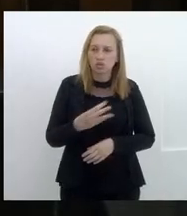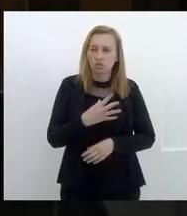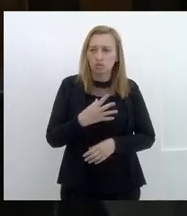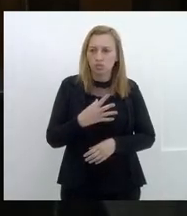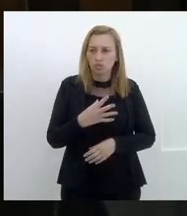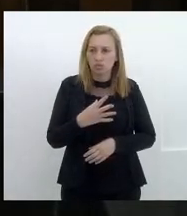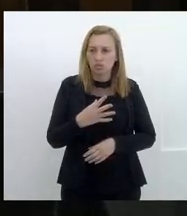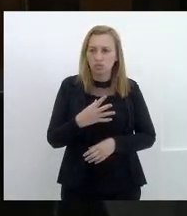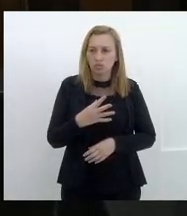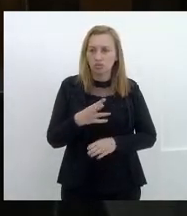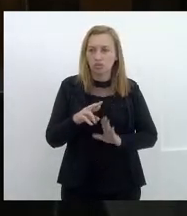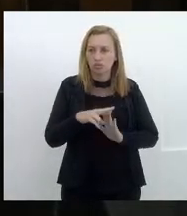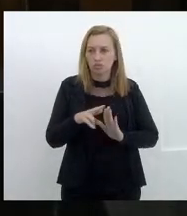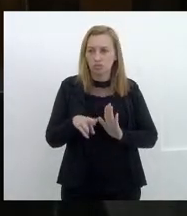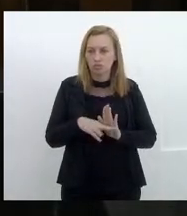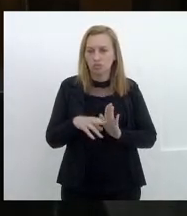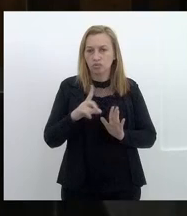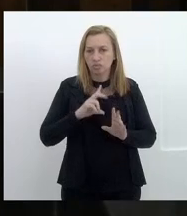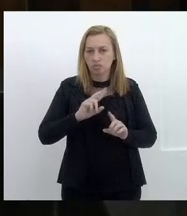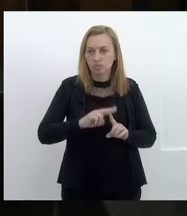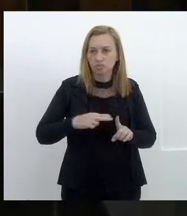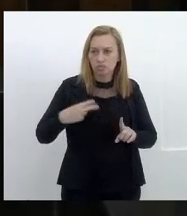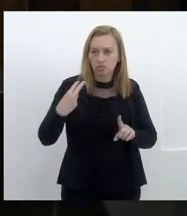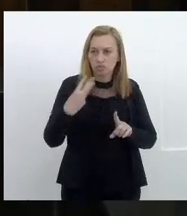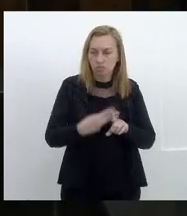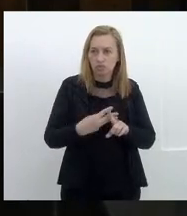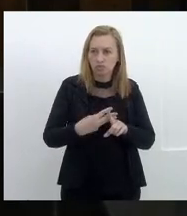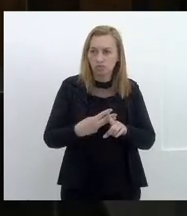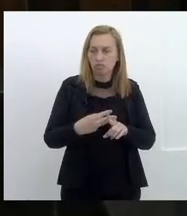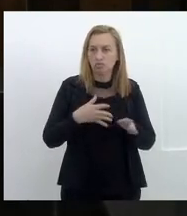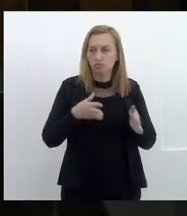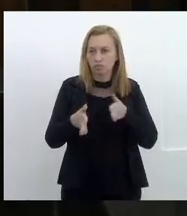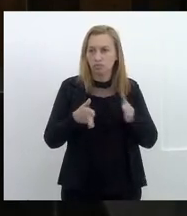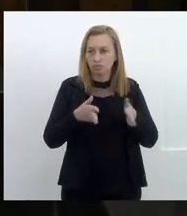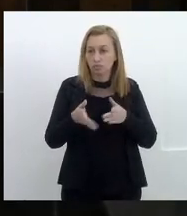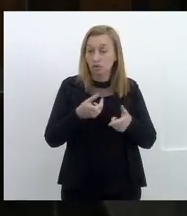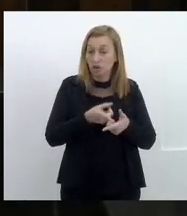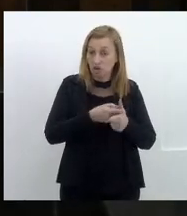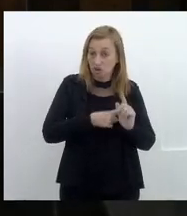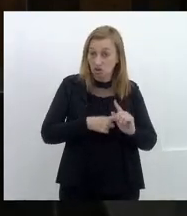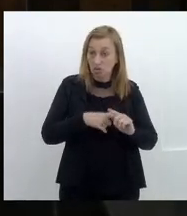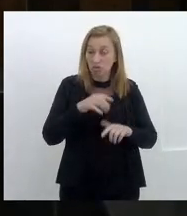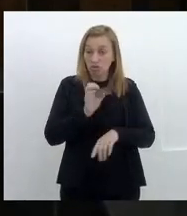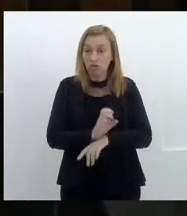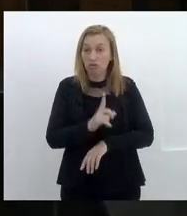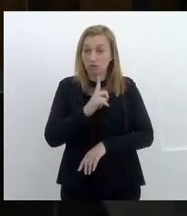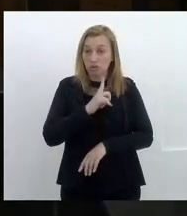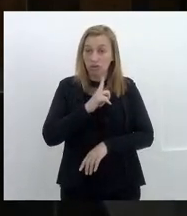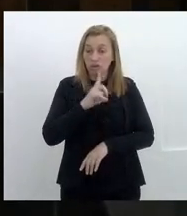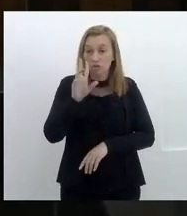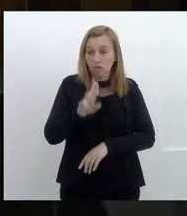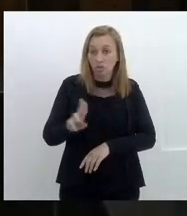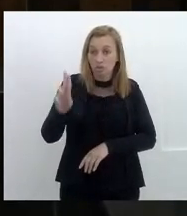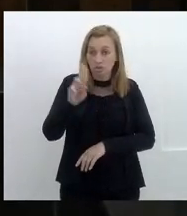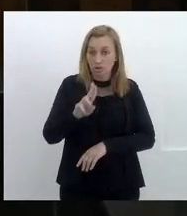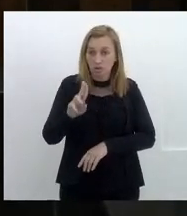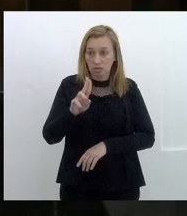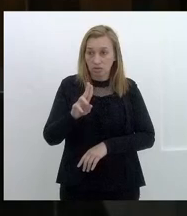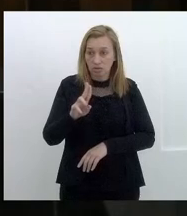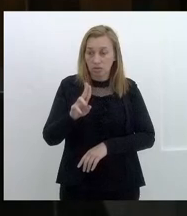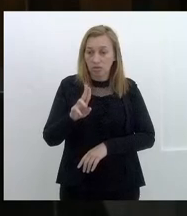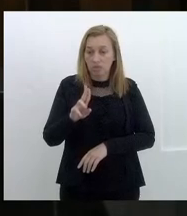regime que tem o triplo de duração a dívida que o Estado tem com a união o